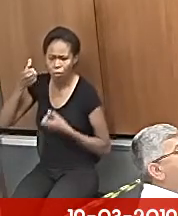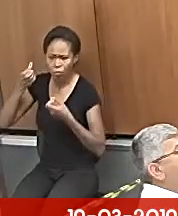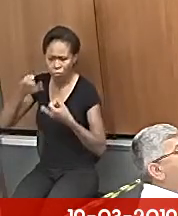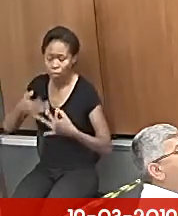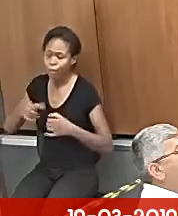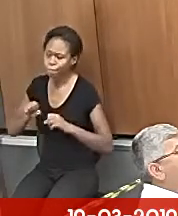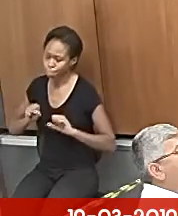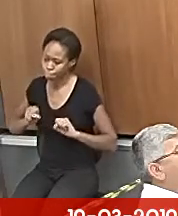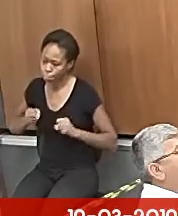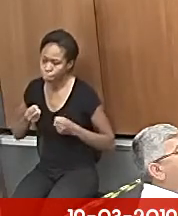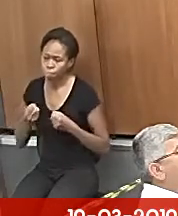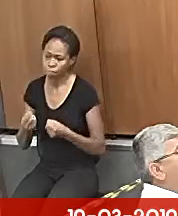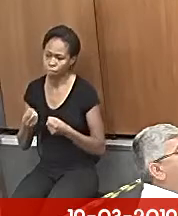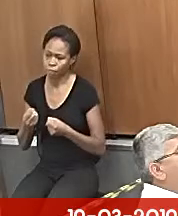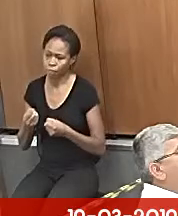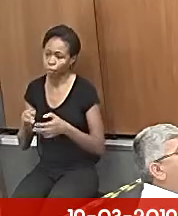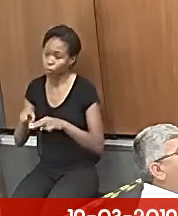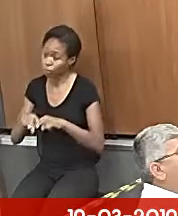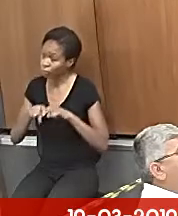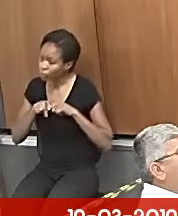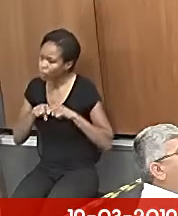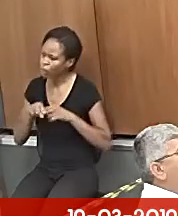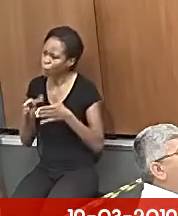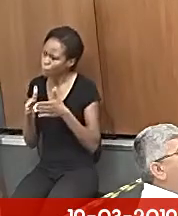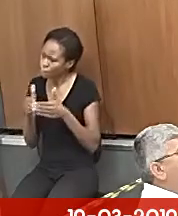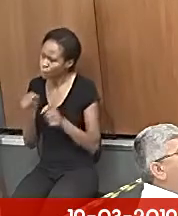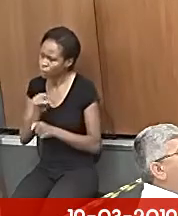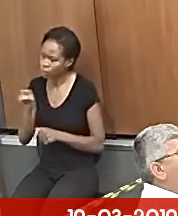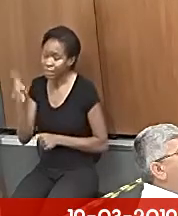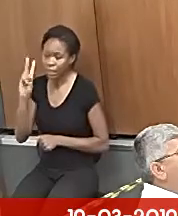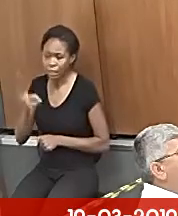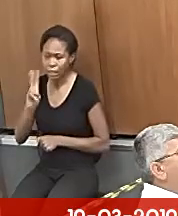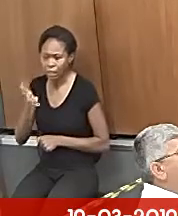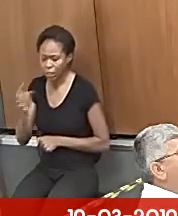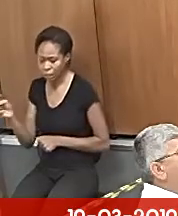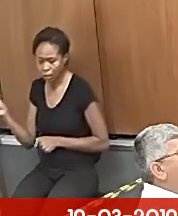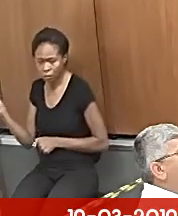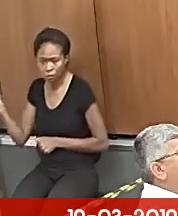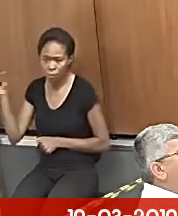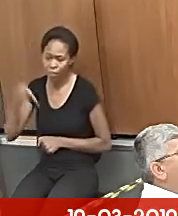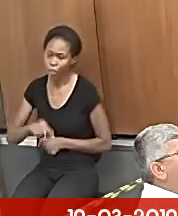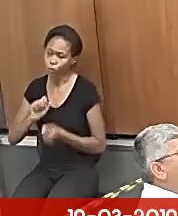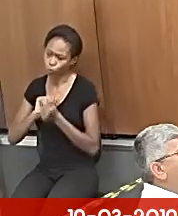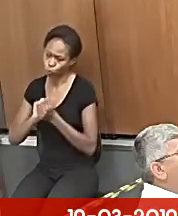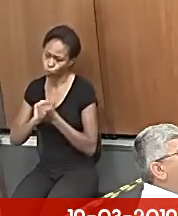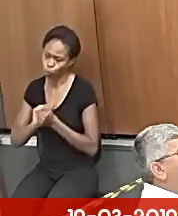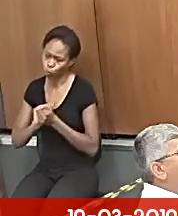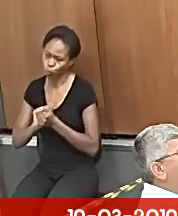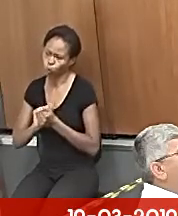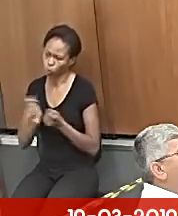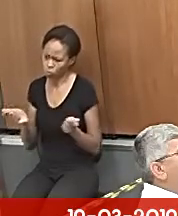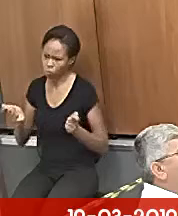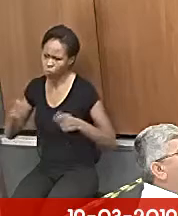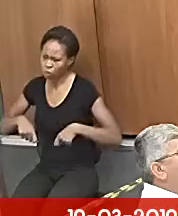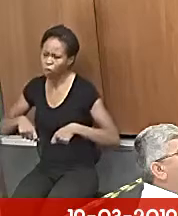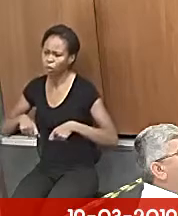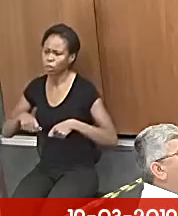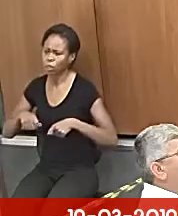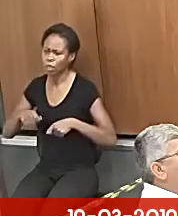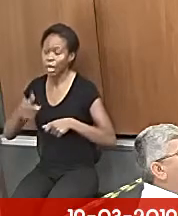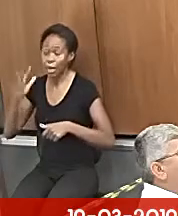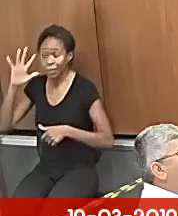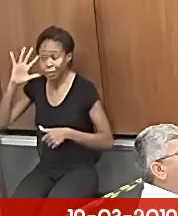quero convocá-los a estarem sempre aqui conosco para que juntos nós possamos construir aquilo que eu disse no primeiro